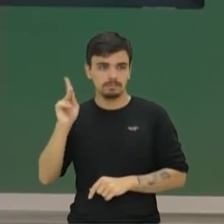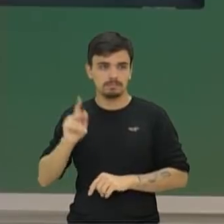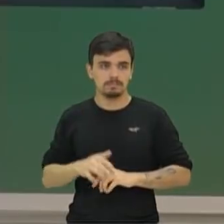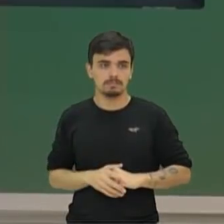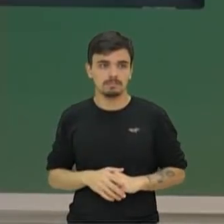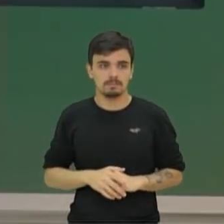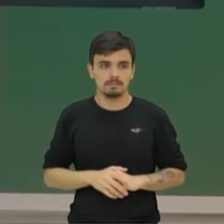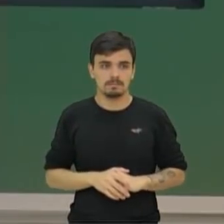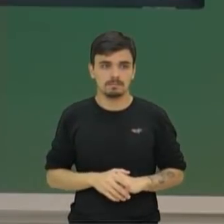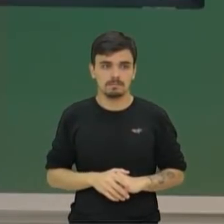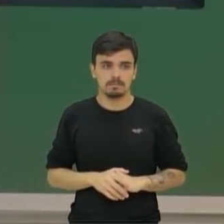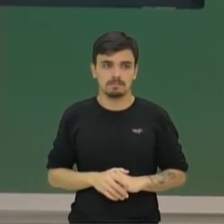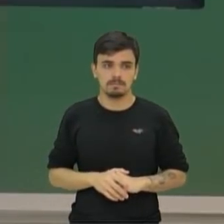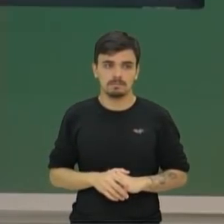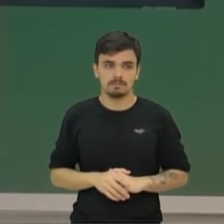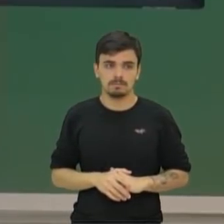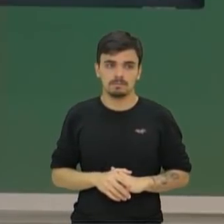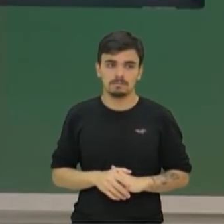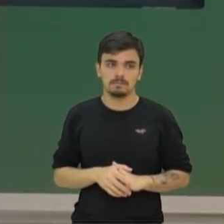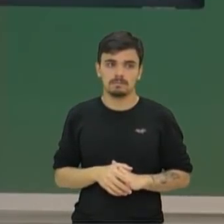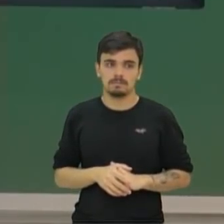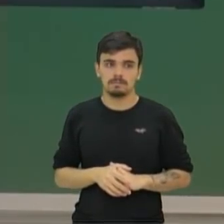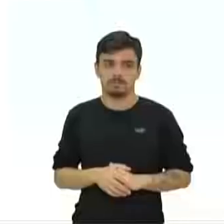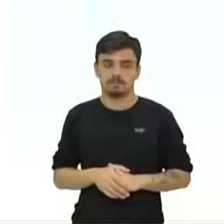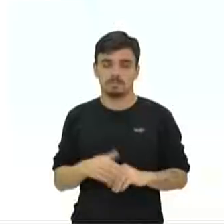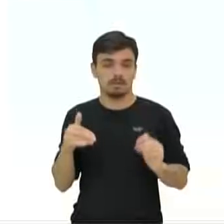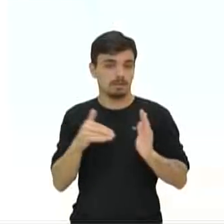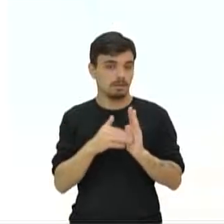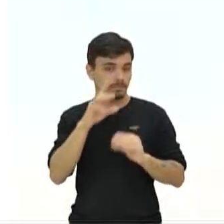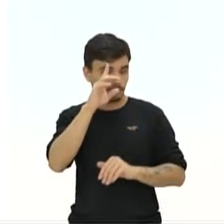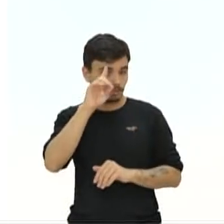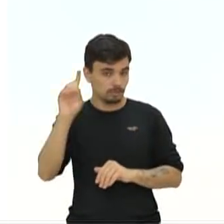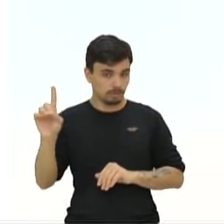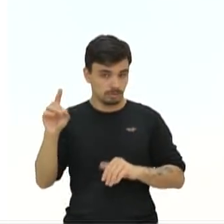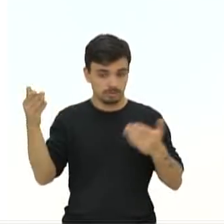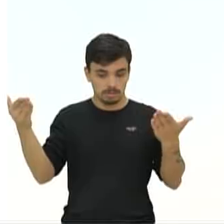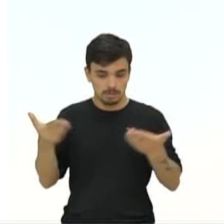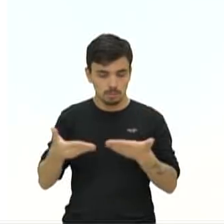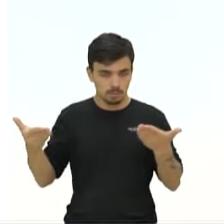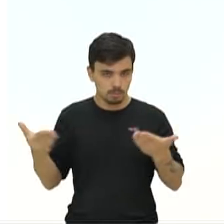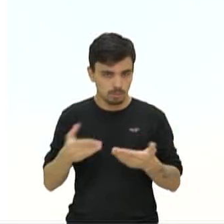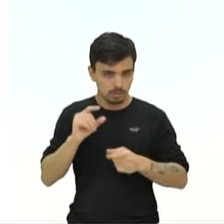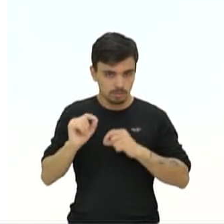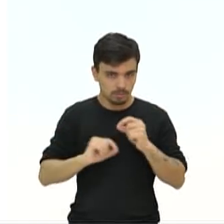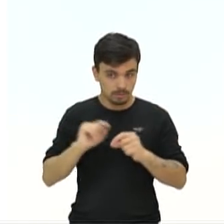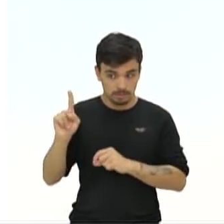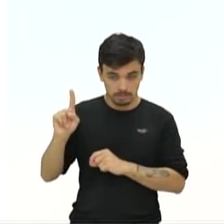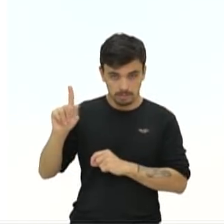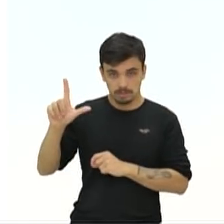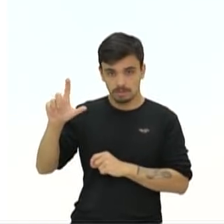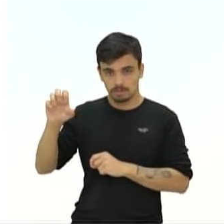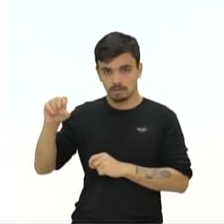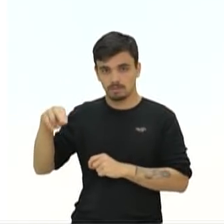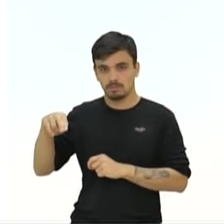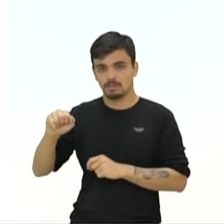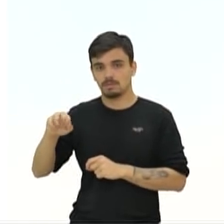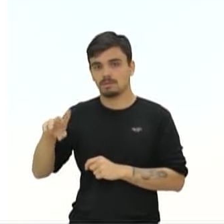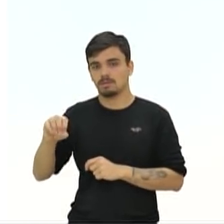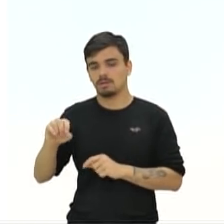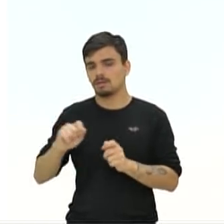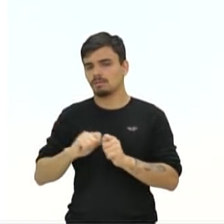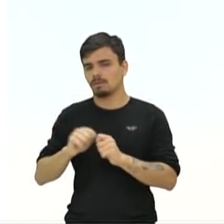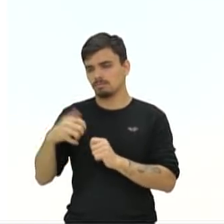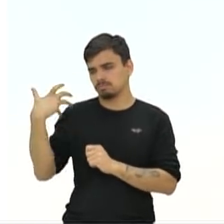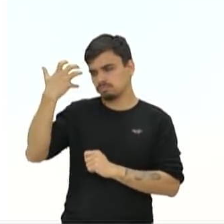E olha lá. Vamos conhecer mais sobre ele. Até os dias de hoje, o nosso amigo Leonardo da Vinci ainda fascina